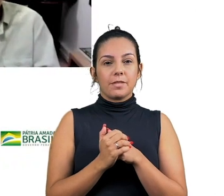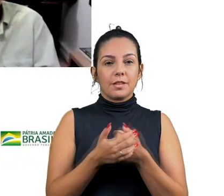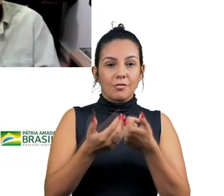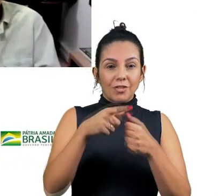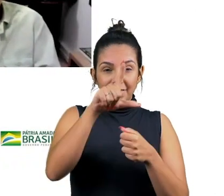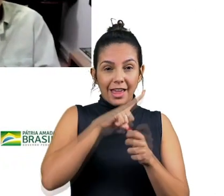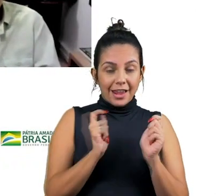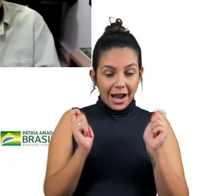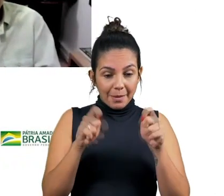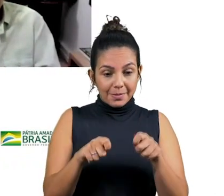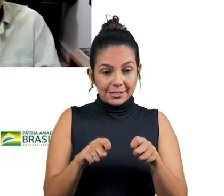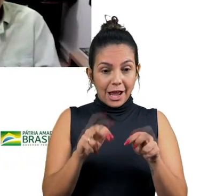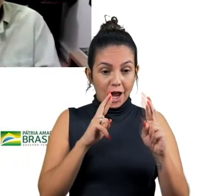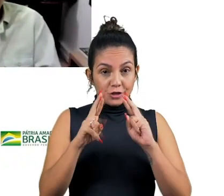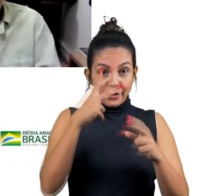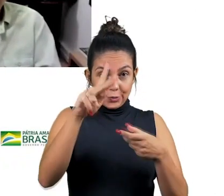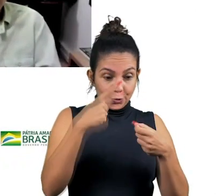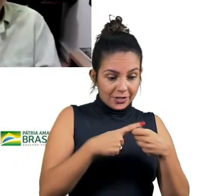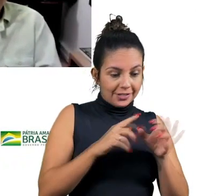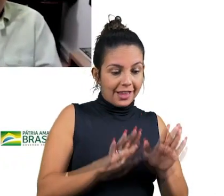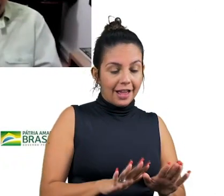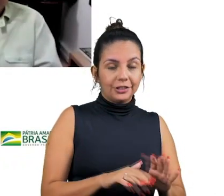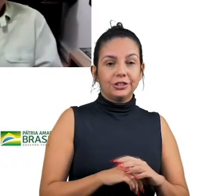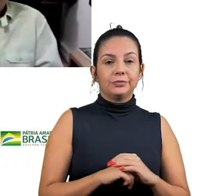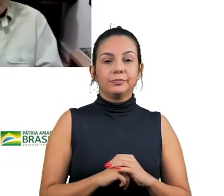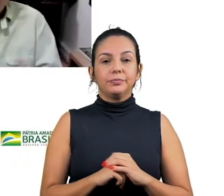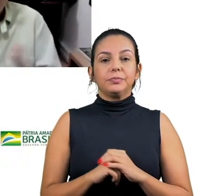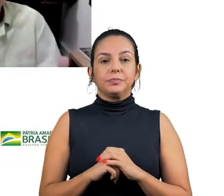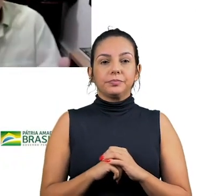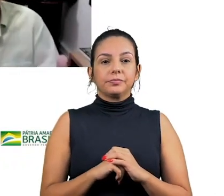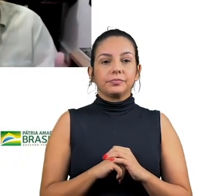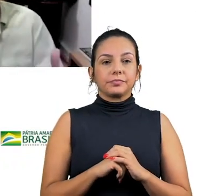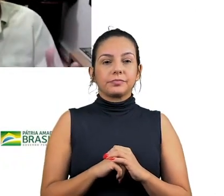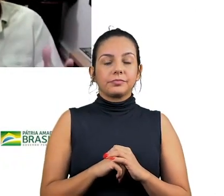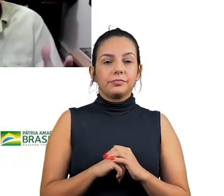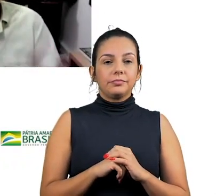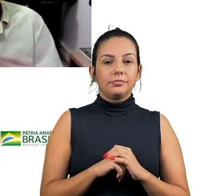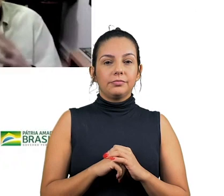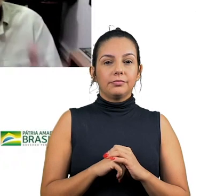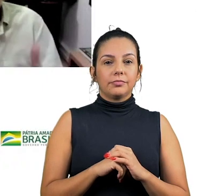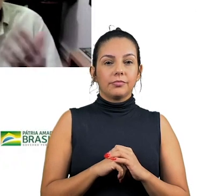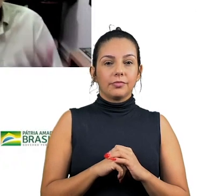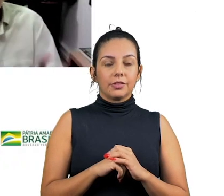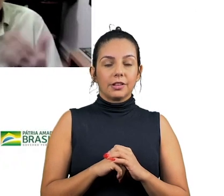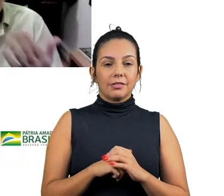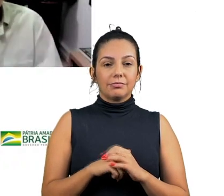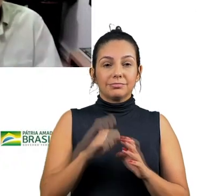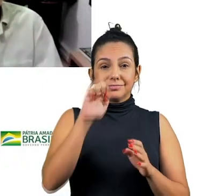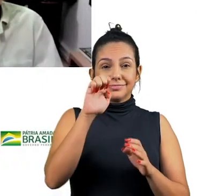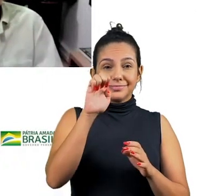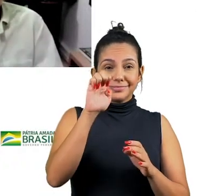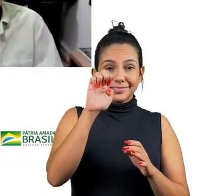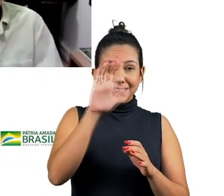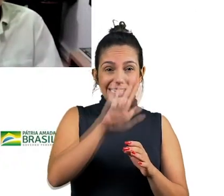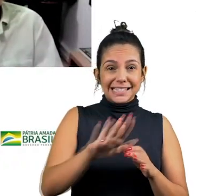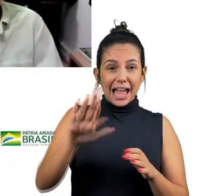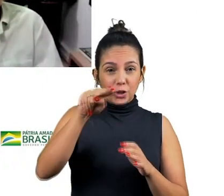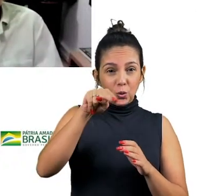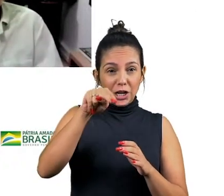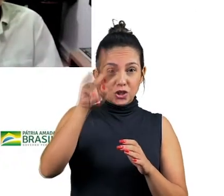tem capacidade para resolver, né? Que o Estado Nacional está deixando de ser